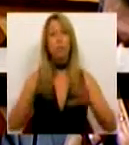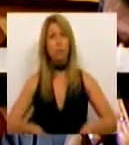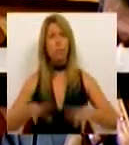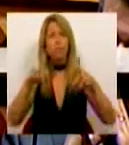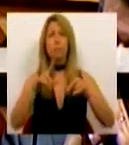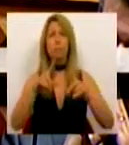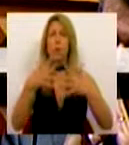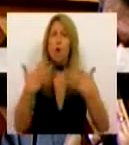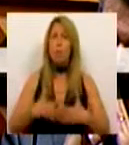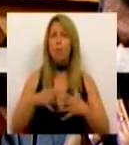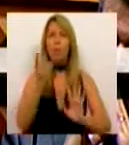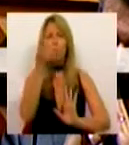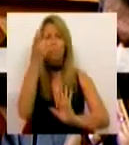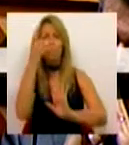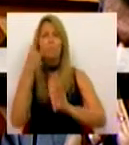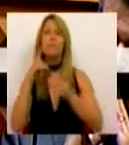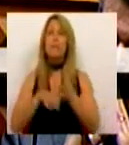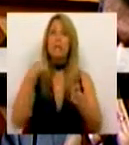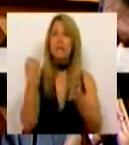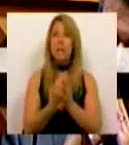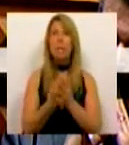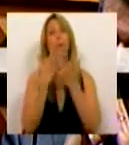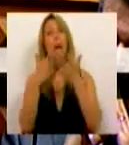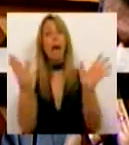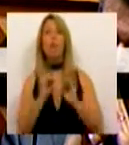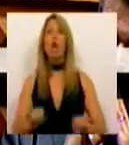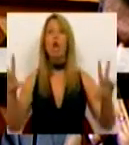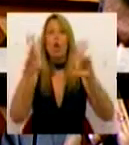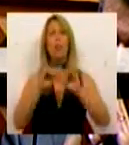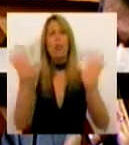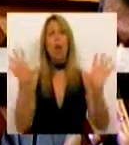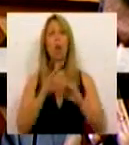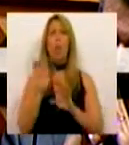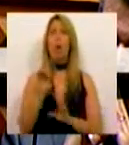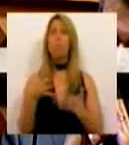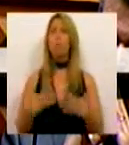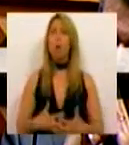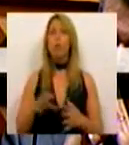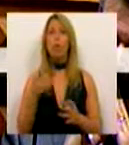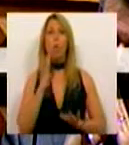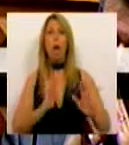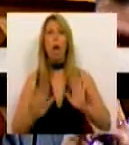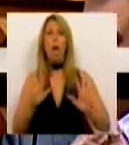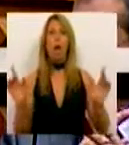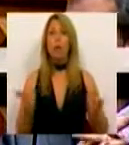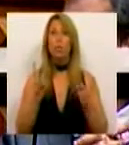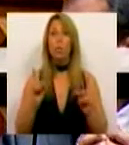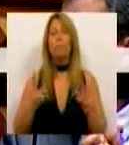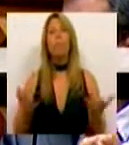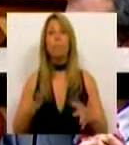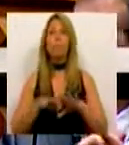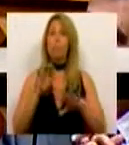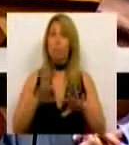constante, de abertura à novidade, sem equívocos ou tibiezas. Só assim é que a floresta pode contribuir